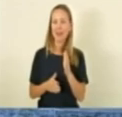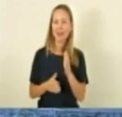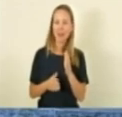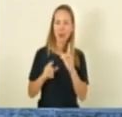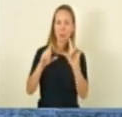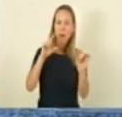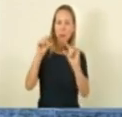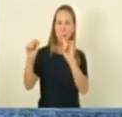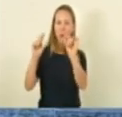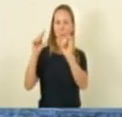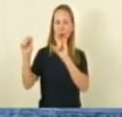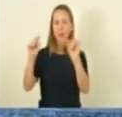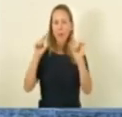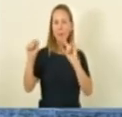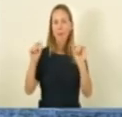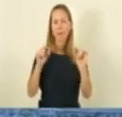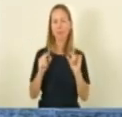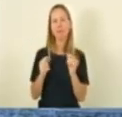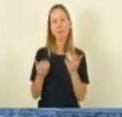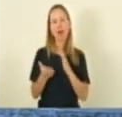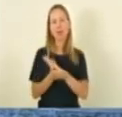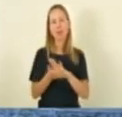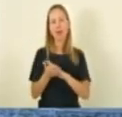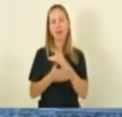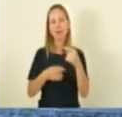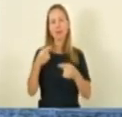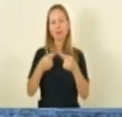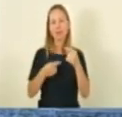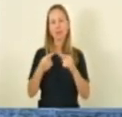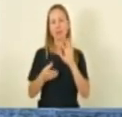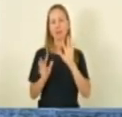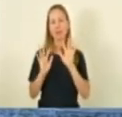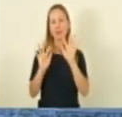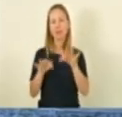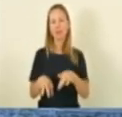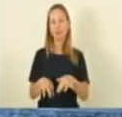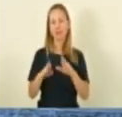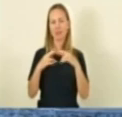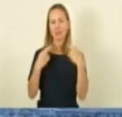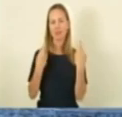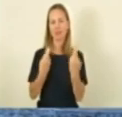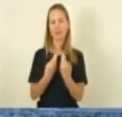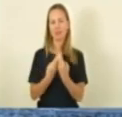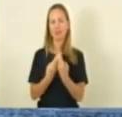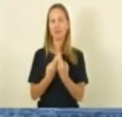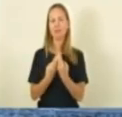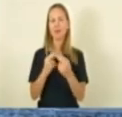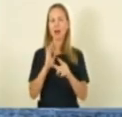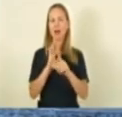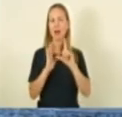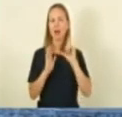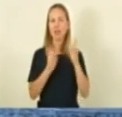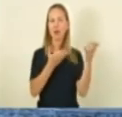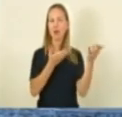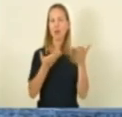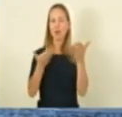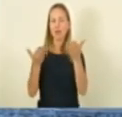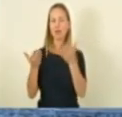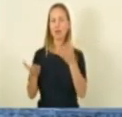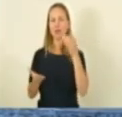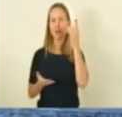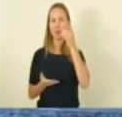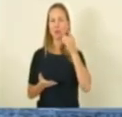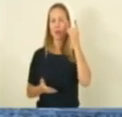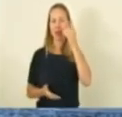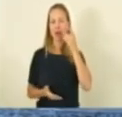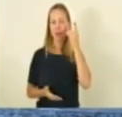aqui na nossa sessão. Nada mais havendo tratado, vou encerrar a presente sessão. Antes, porém, convoco a senhora deputada,